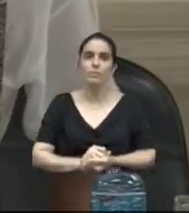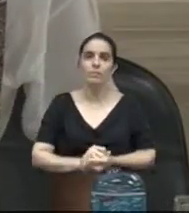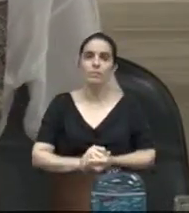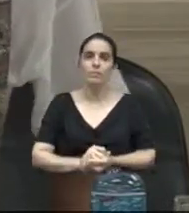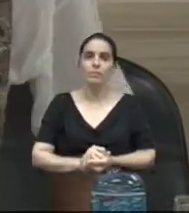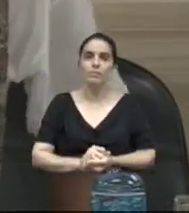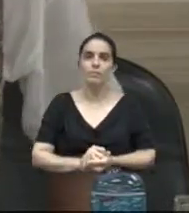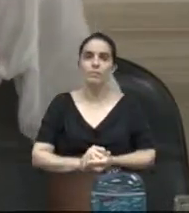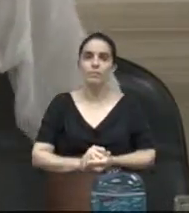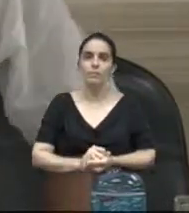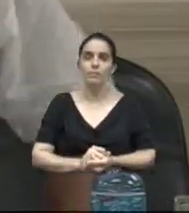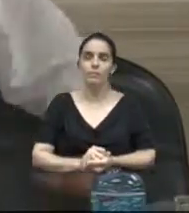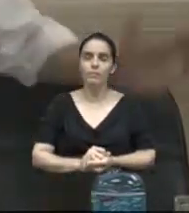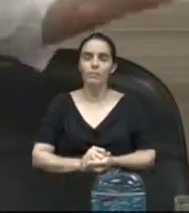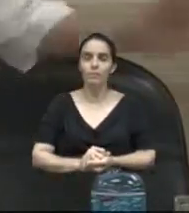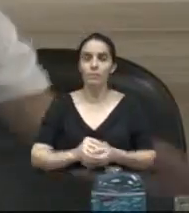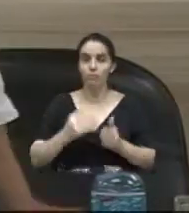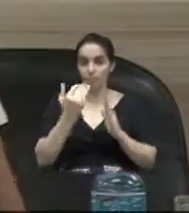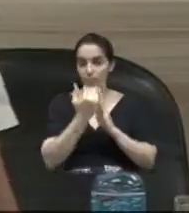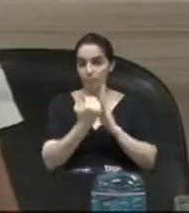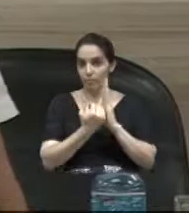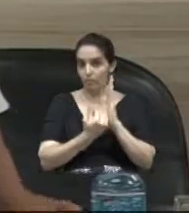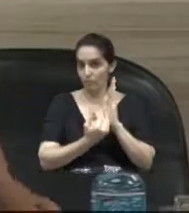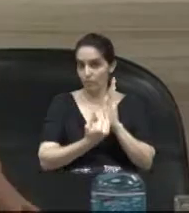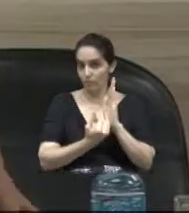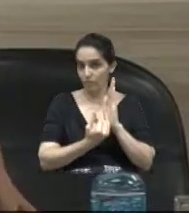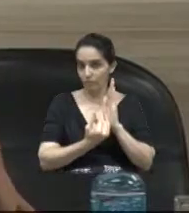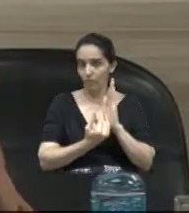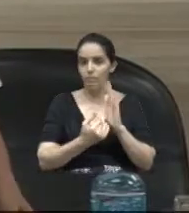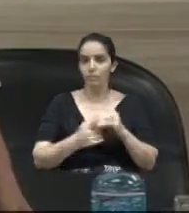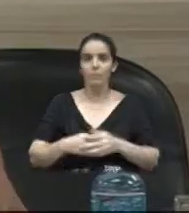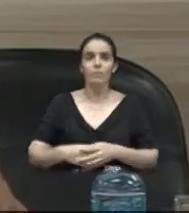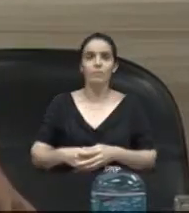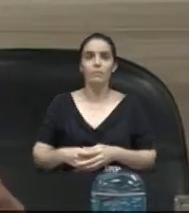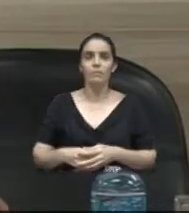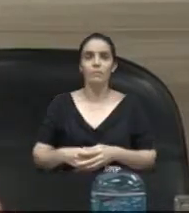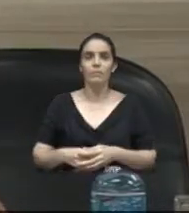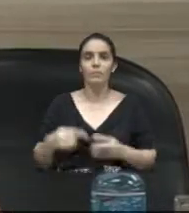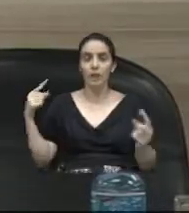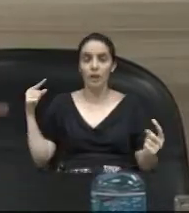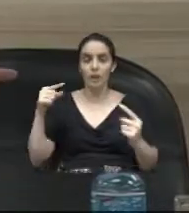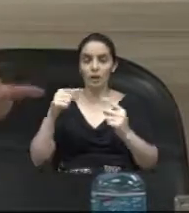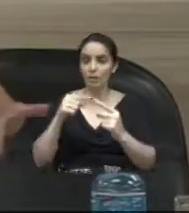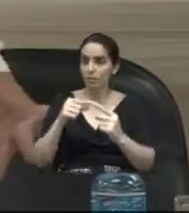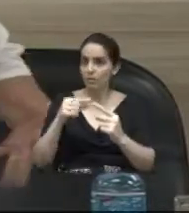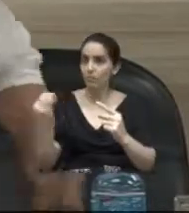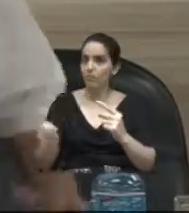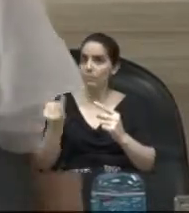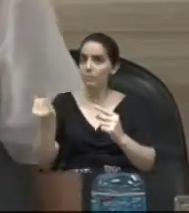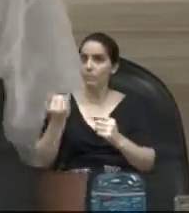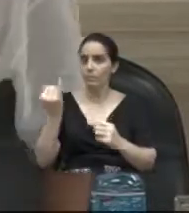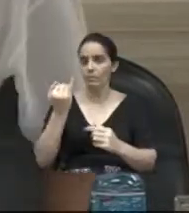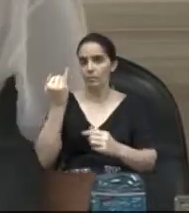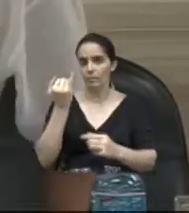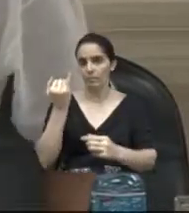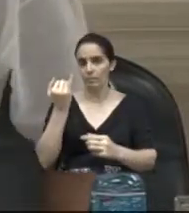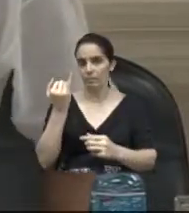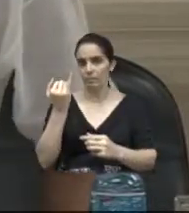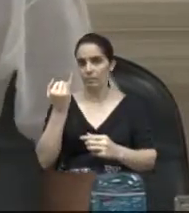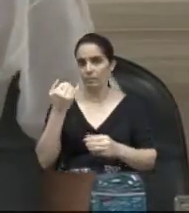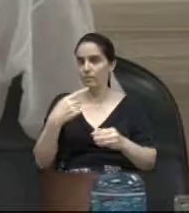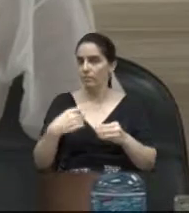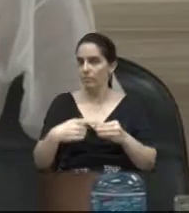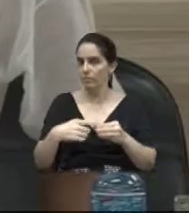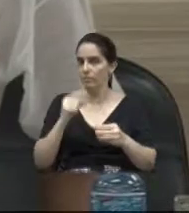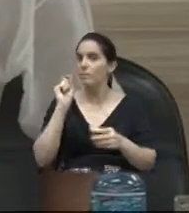movimentos como o Só Cacareco, o Ecoponto, têm uma finalidade muito importante para toda a cidade.